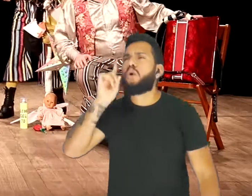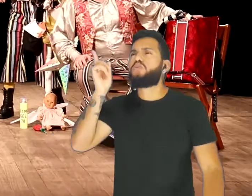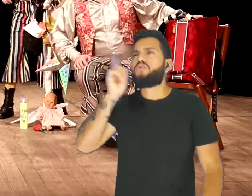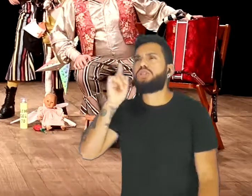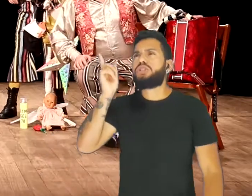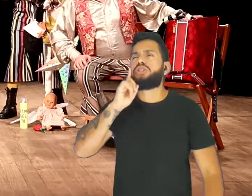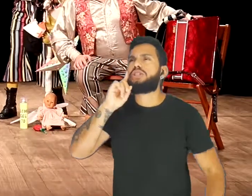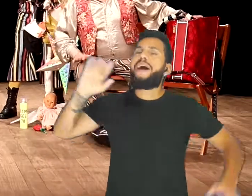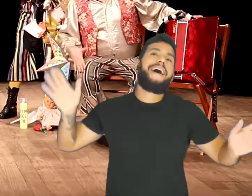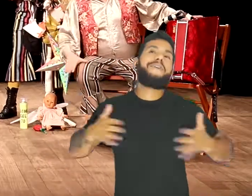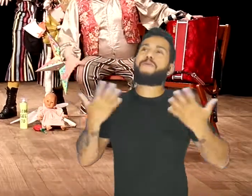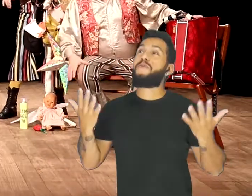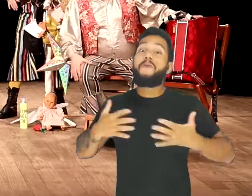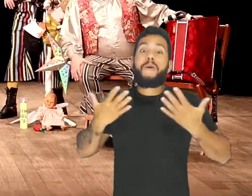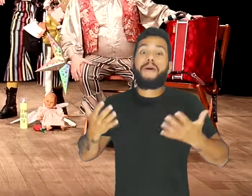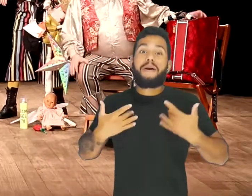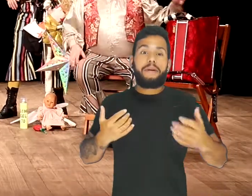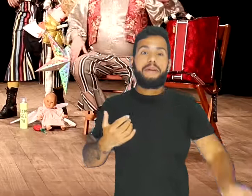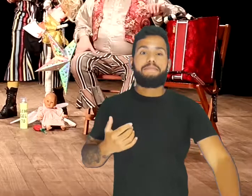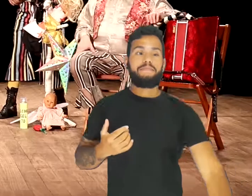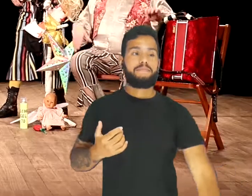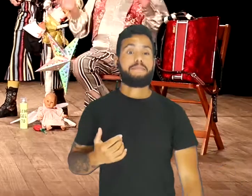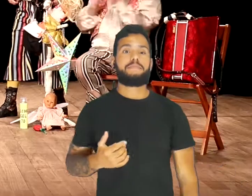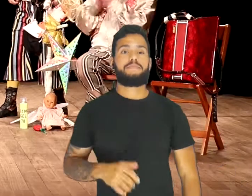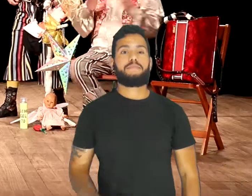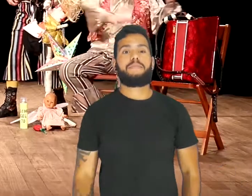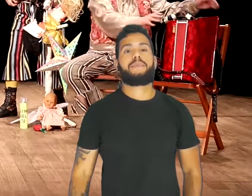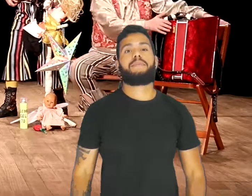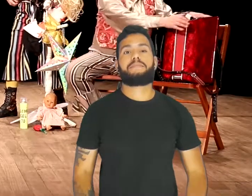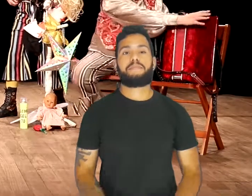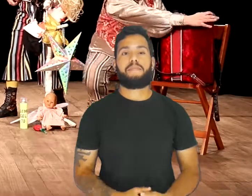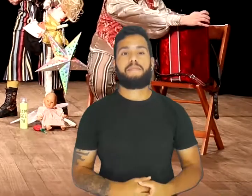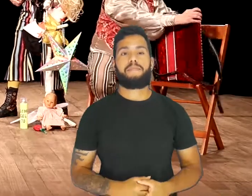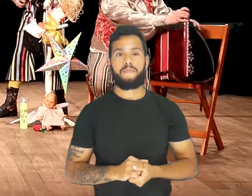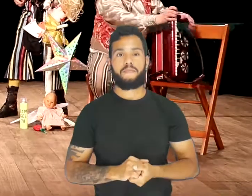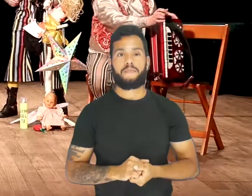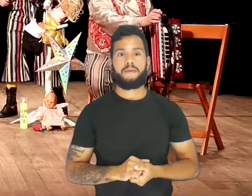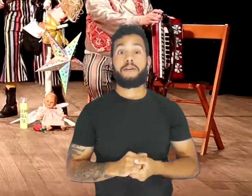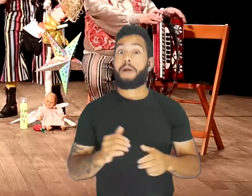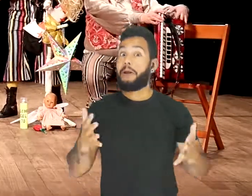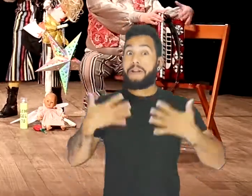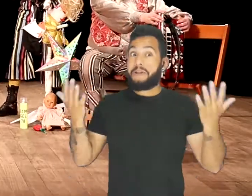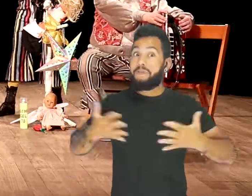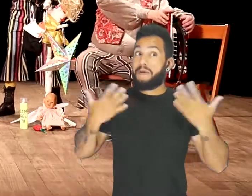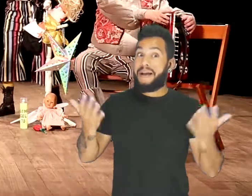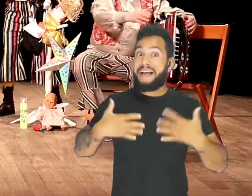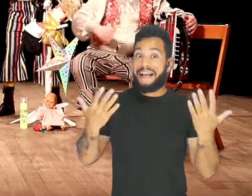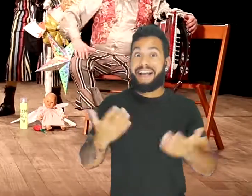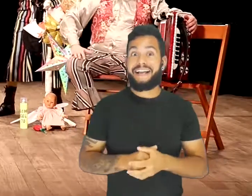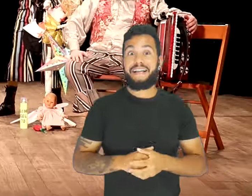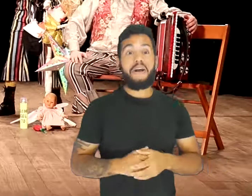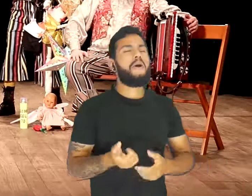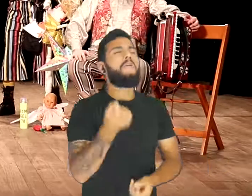T. Tá ficando difícil. Palhaço do circo. Vou até tocar. Todo dia é dia de